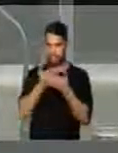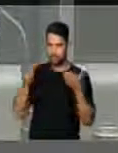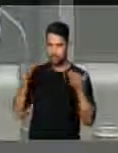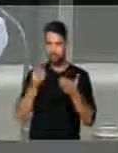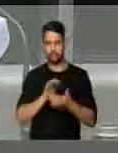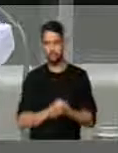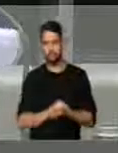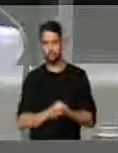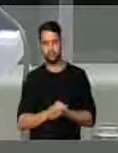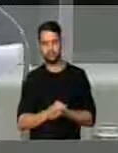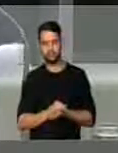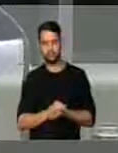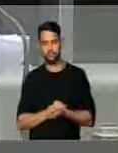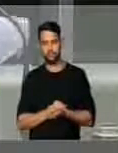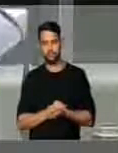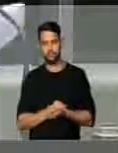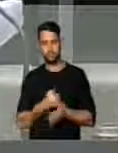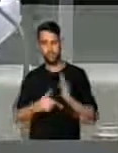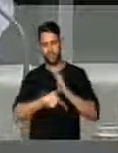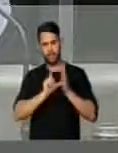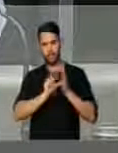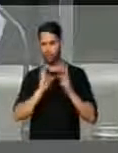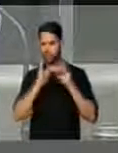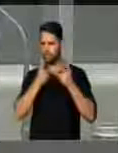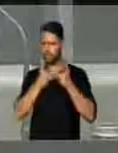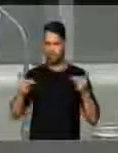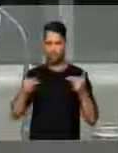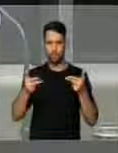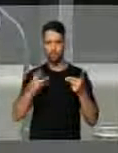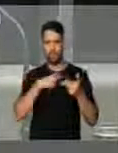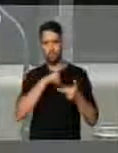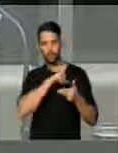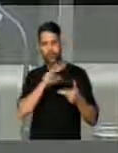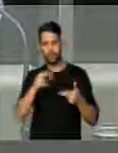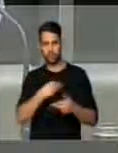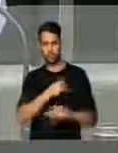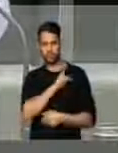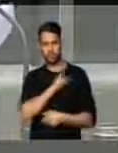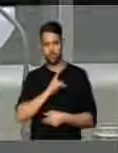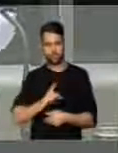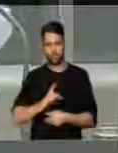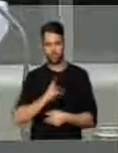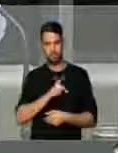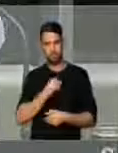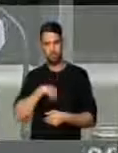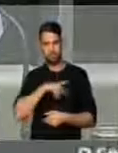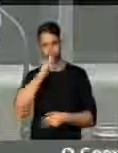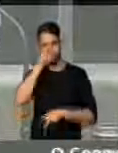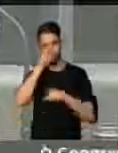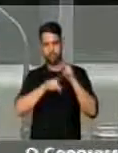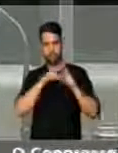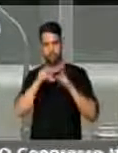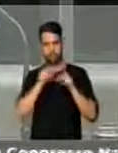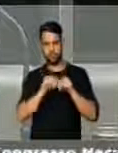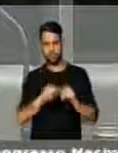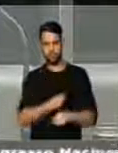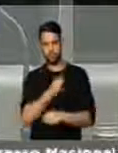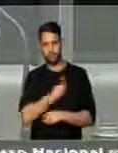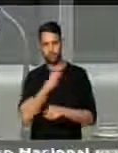deputadas e deputados, antes de tudo, em nossa presidência, o povo